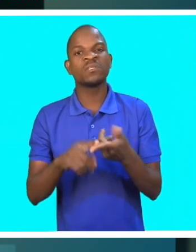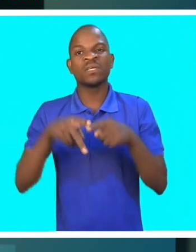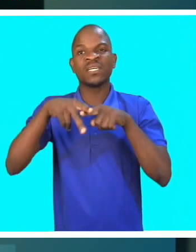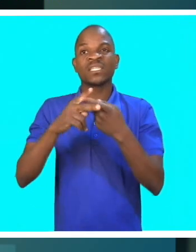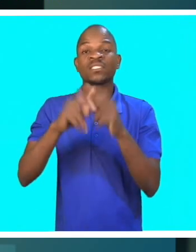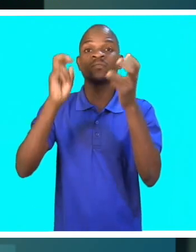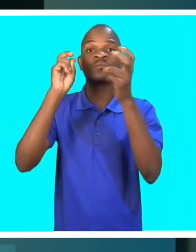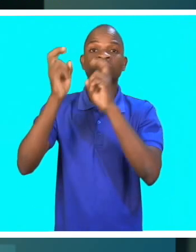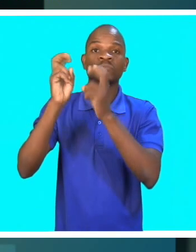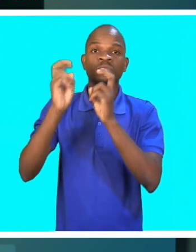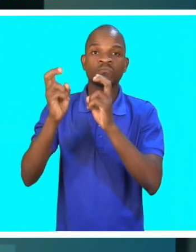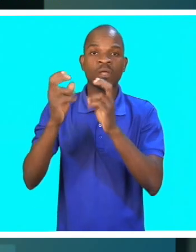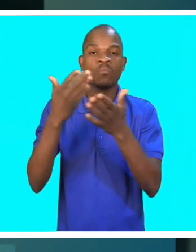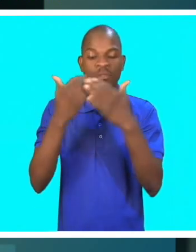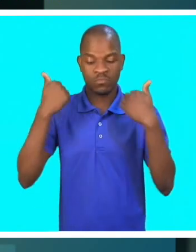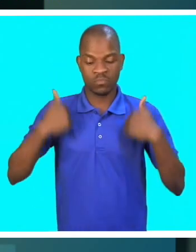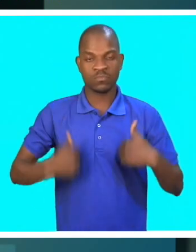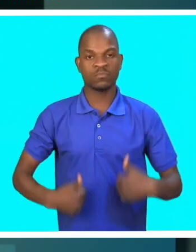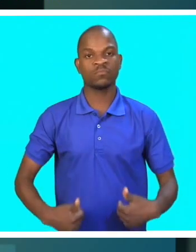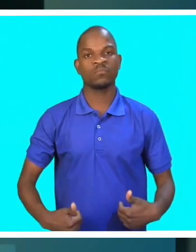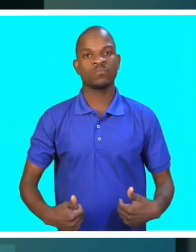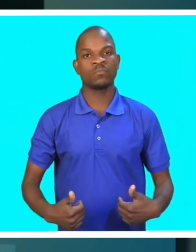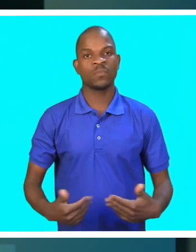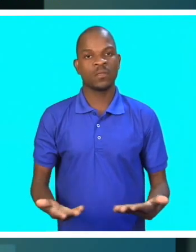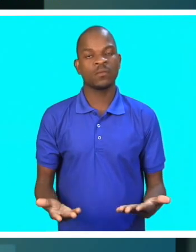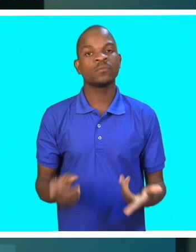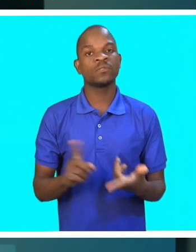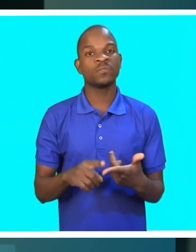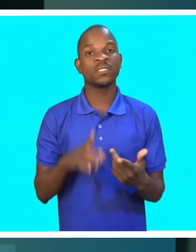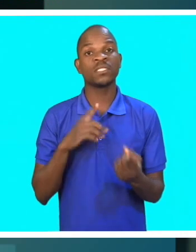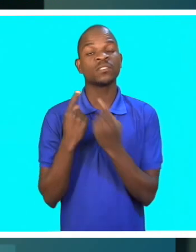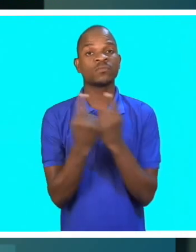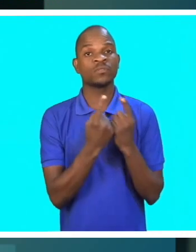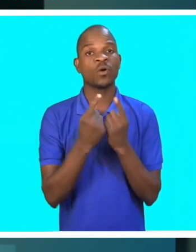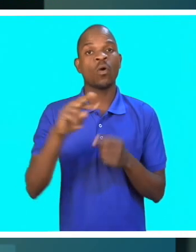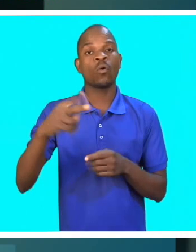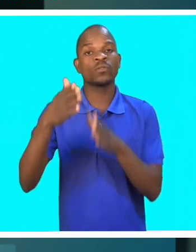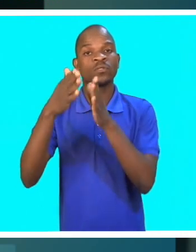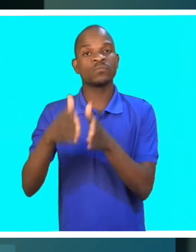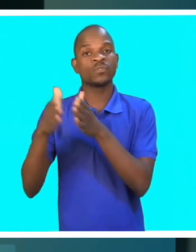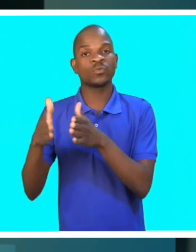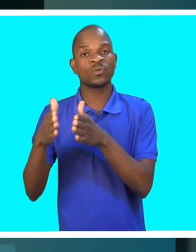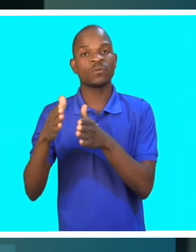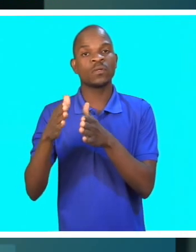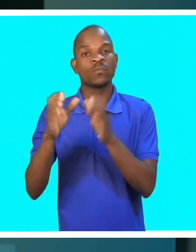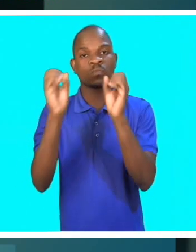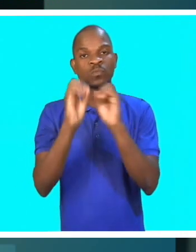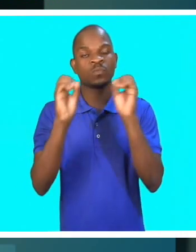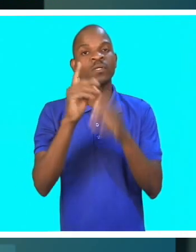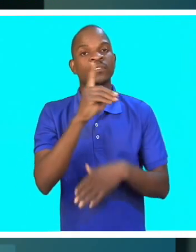ser um eletricista, por causa da condição física, tanto que não há aquela situação em que os outros,